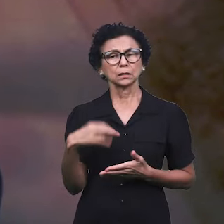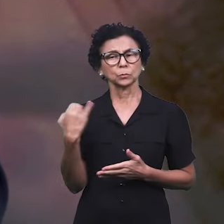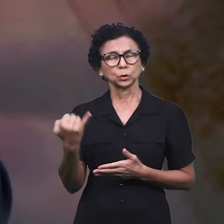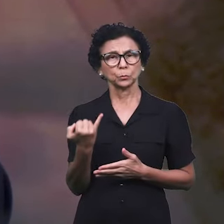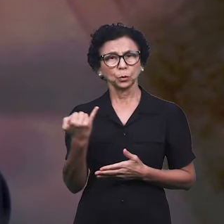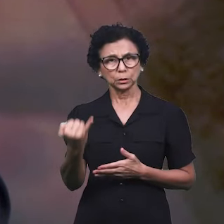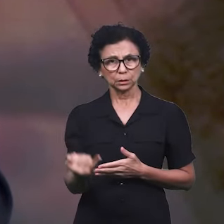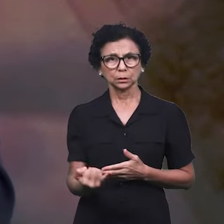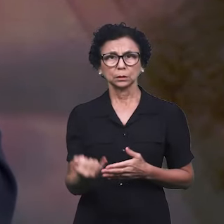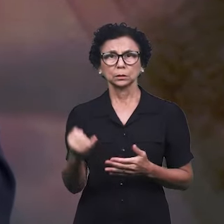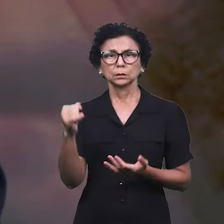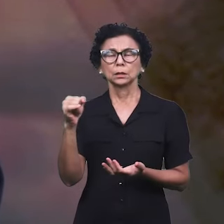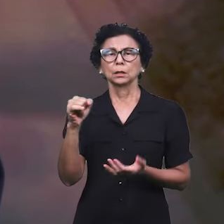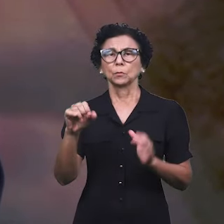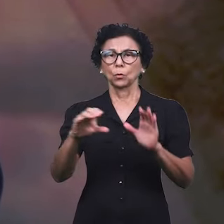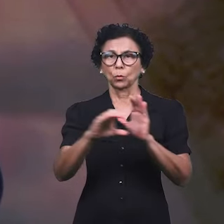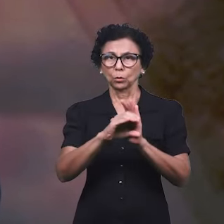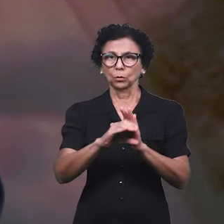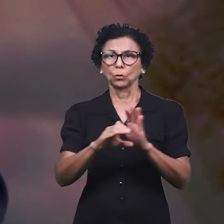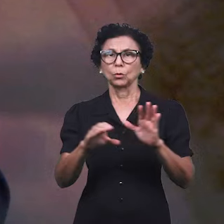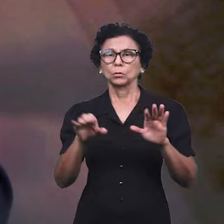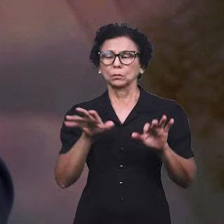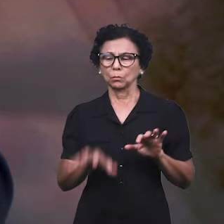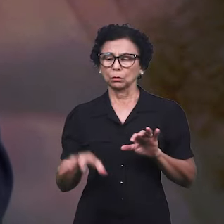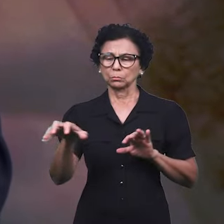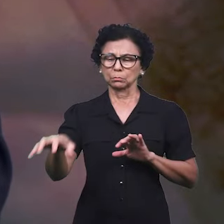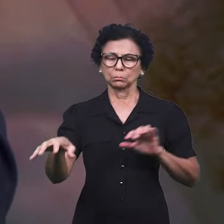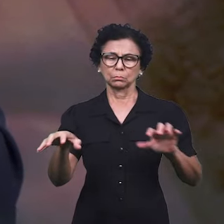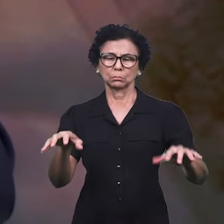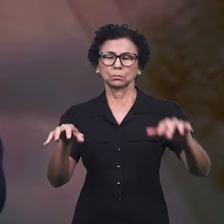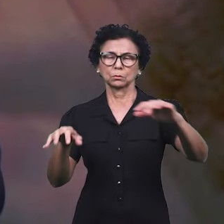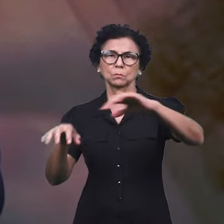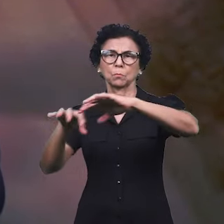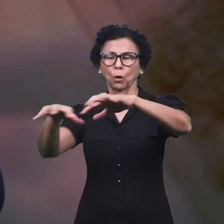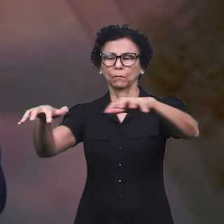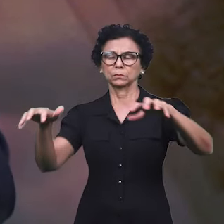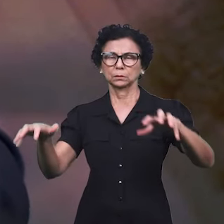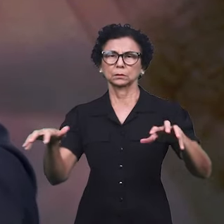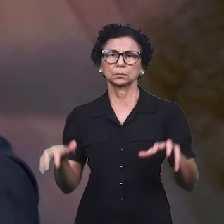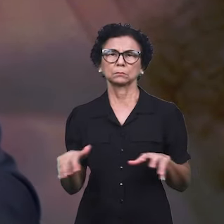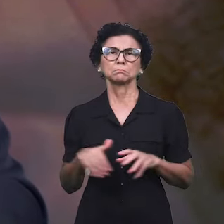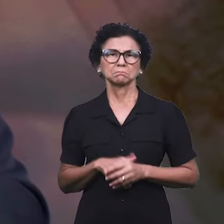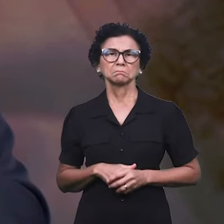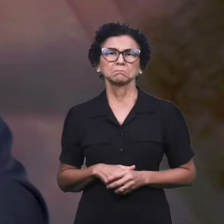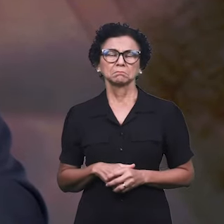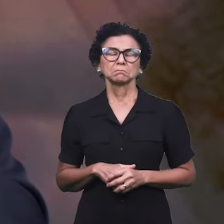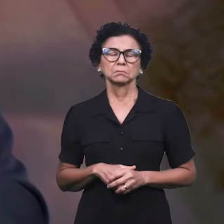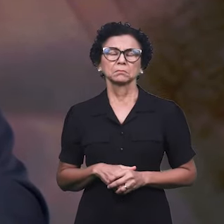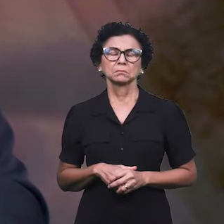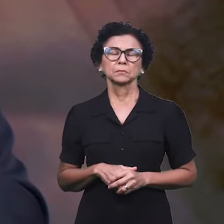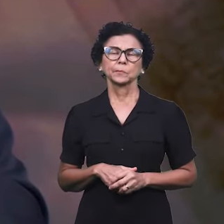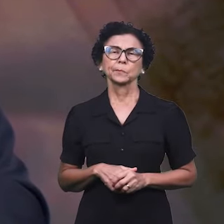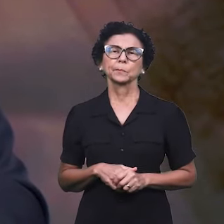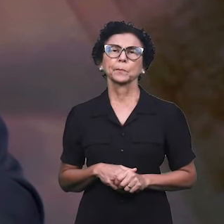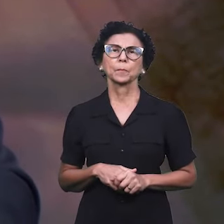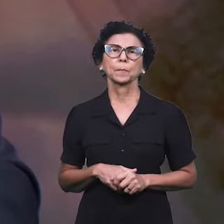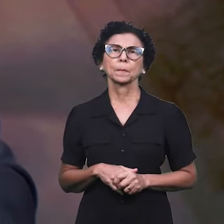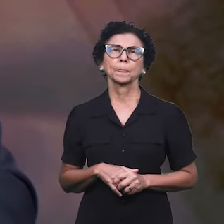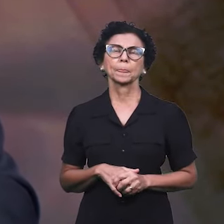cita aqui, Laodiceia, Hierápolis, né? E eu ainda só queria